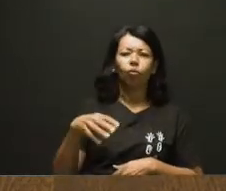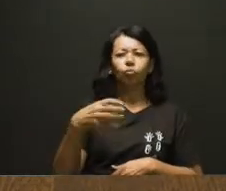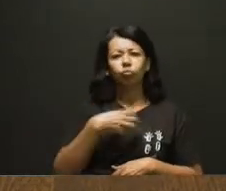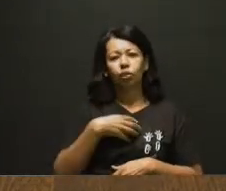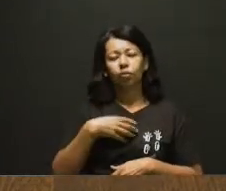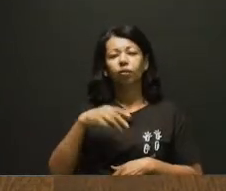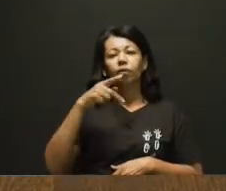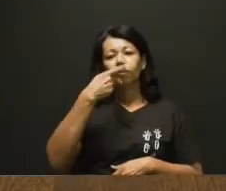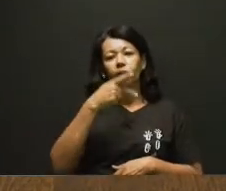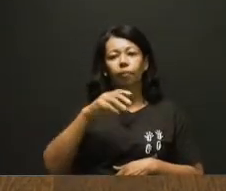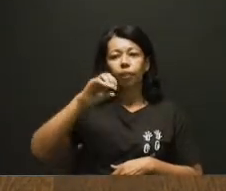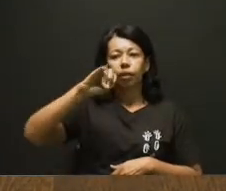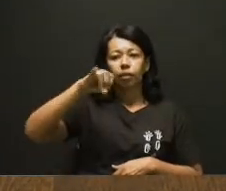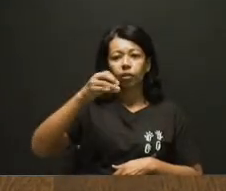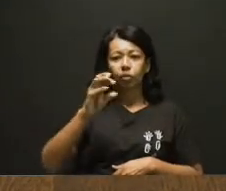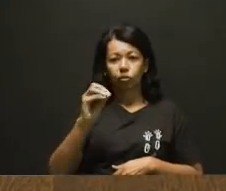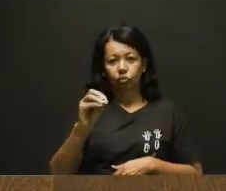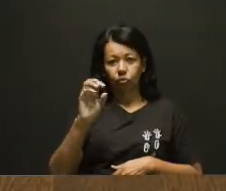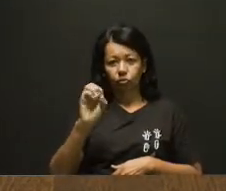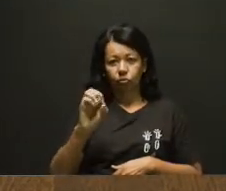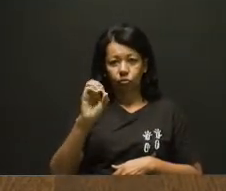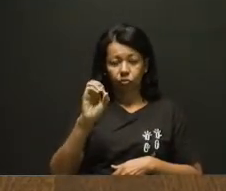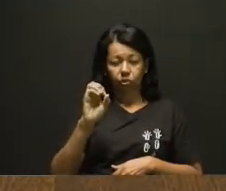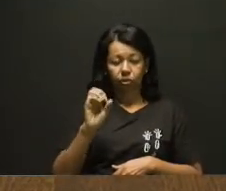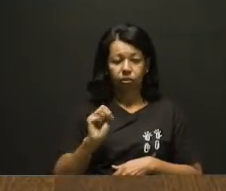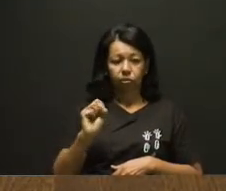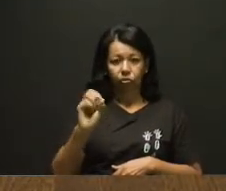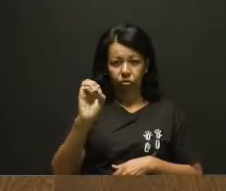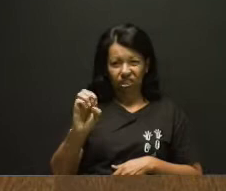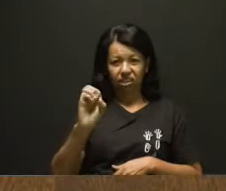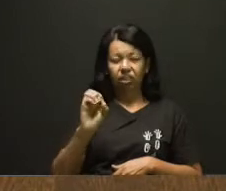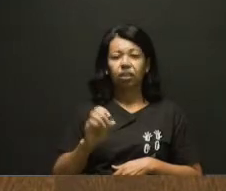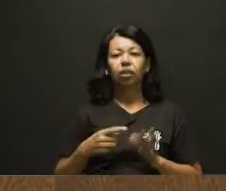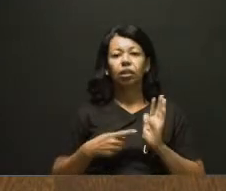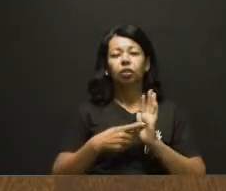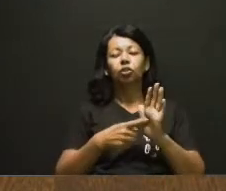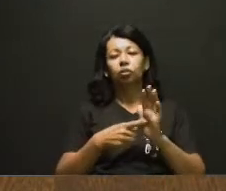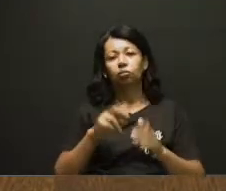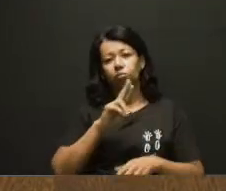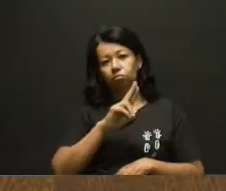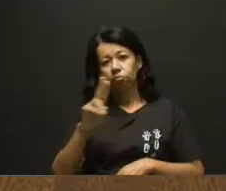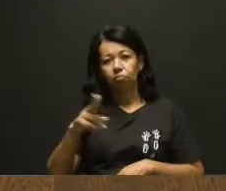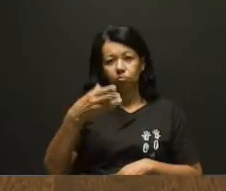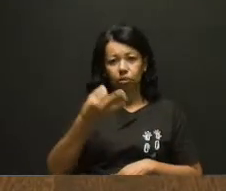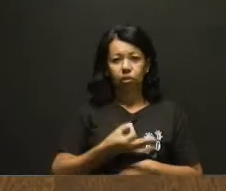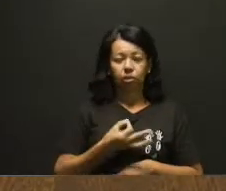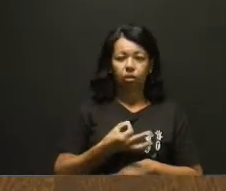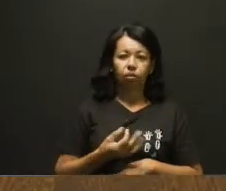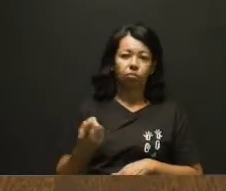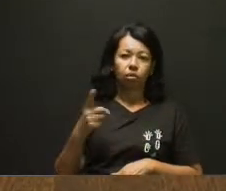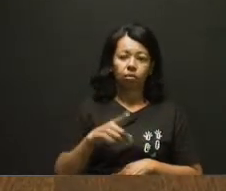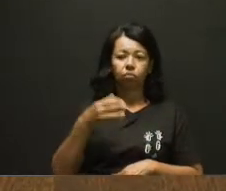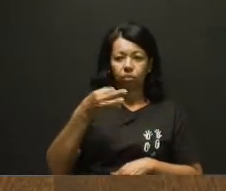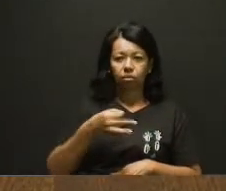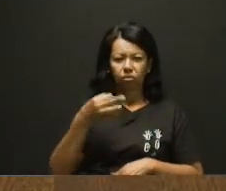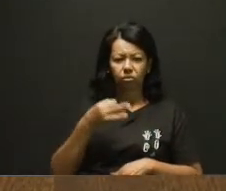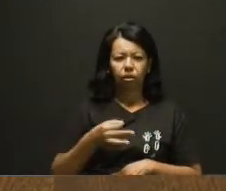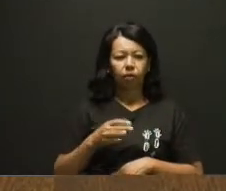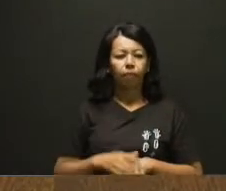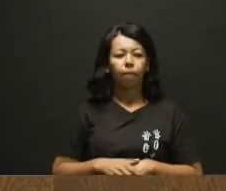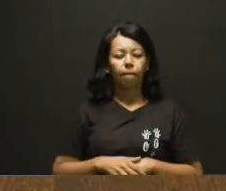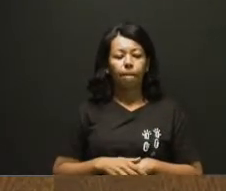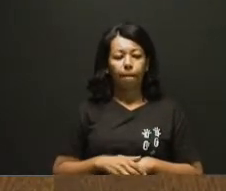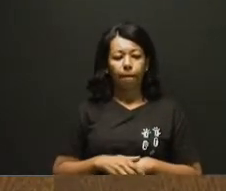josy indiquem alguém que tenha essa colocado aqui pela exato nem perdeu seu primeiro